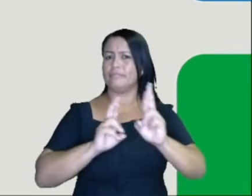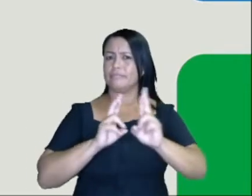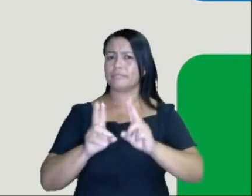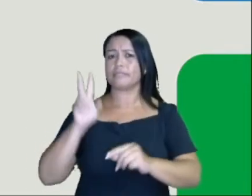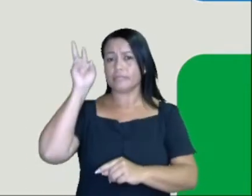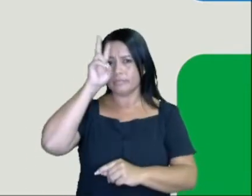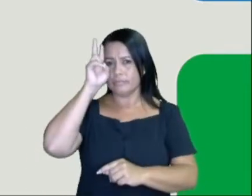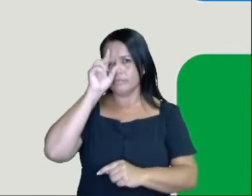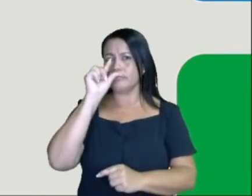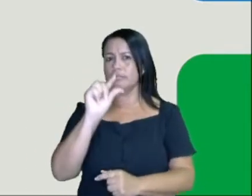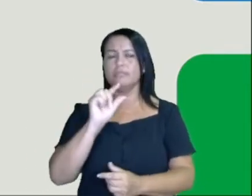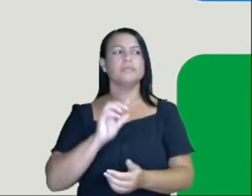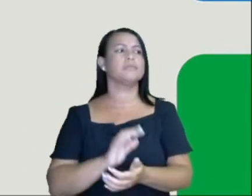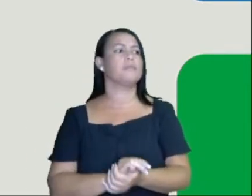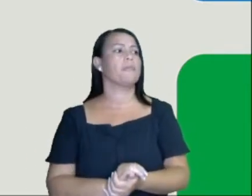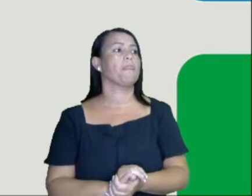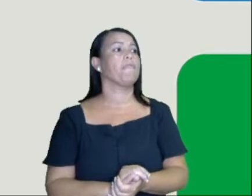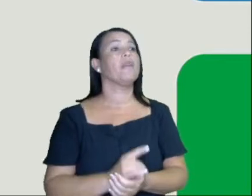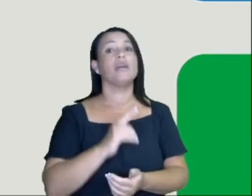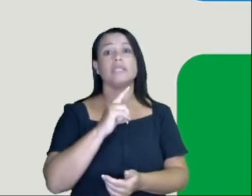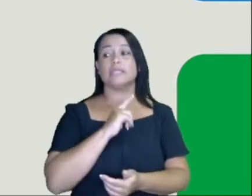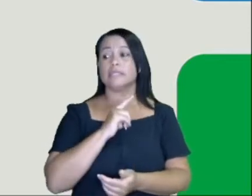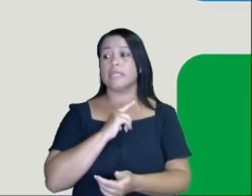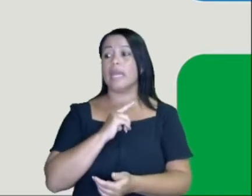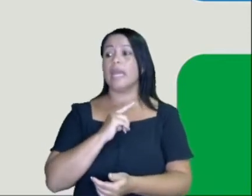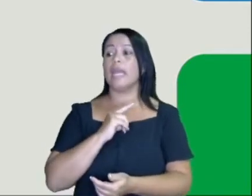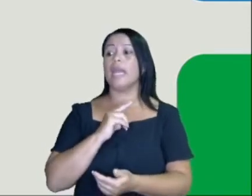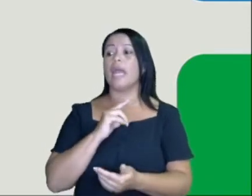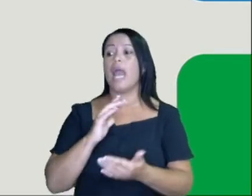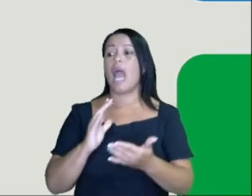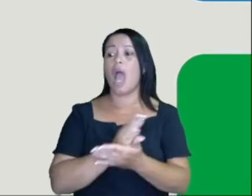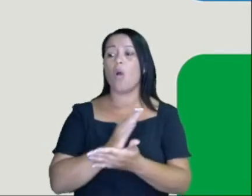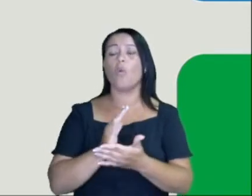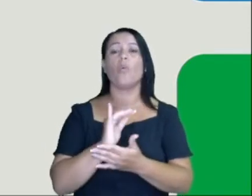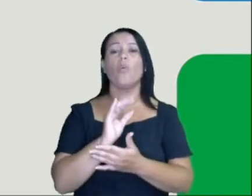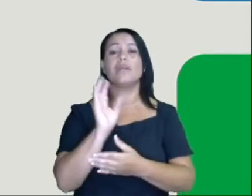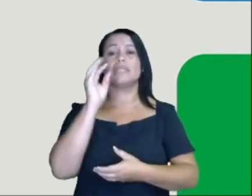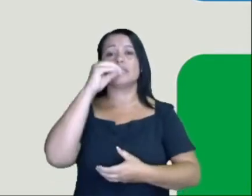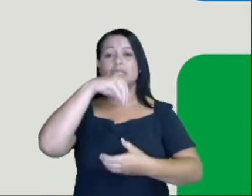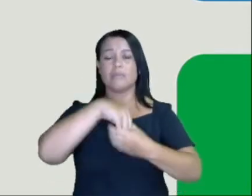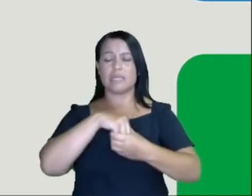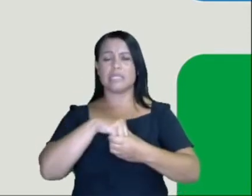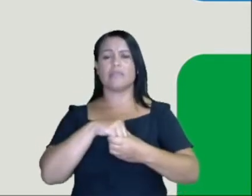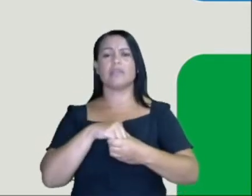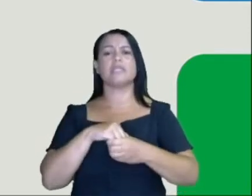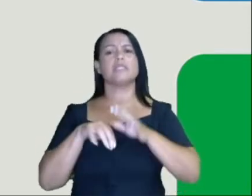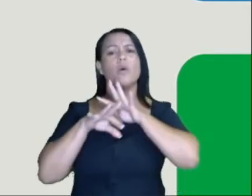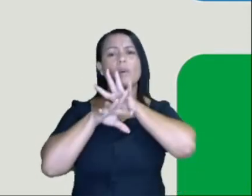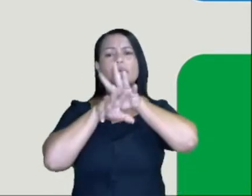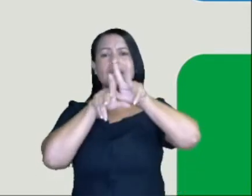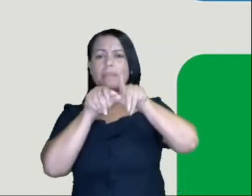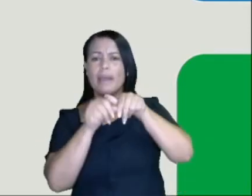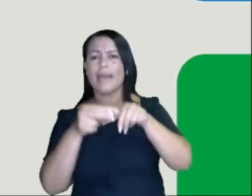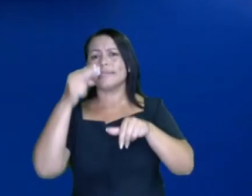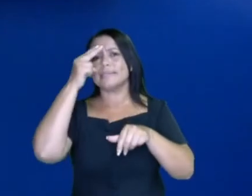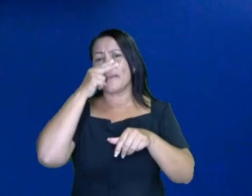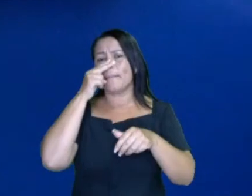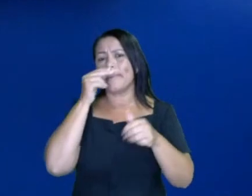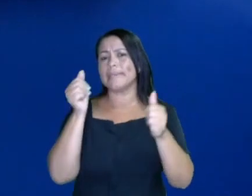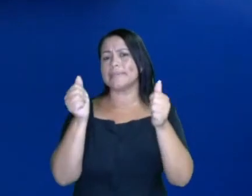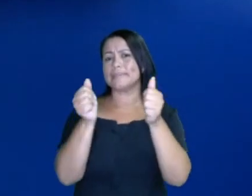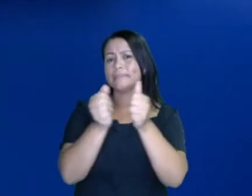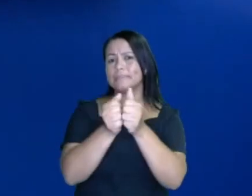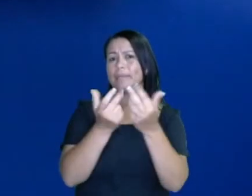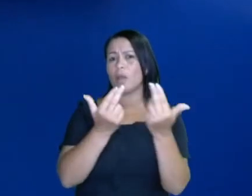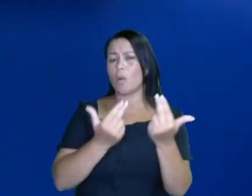pouco elas. As relações intraespecíficas são entre animais da mesma espécie. São as